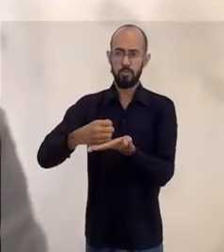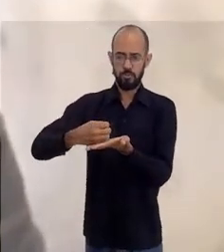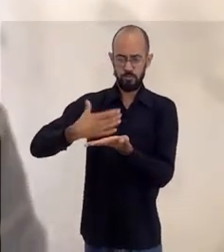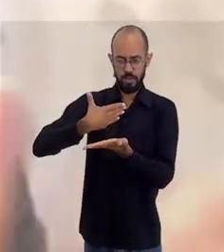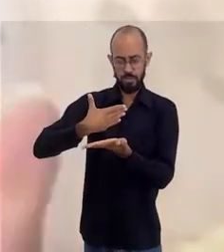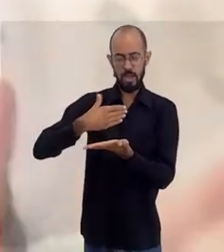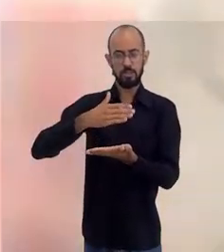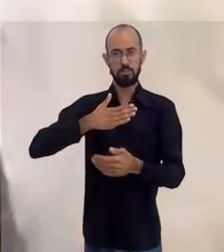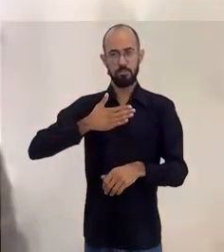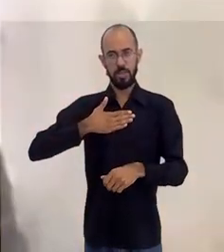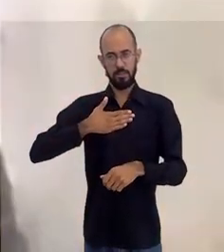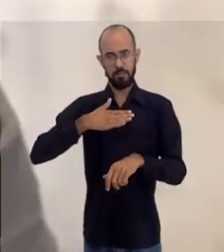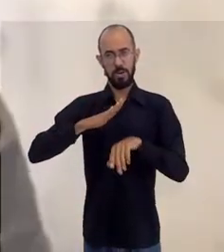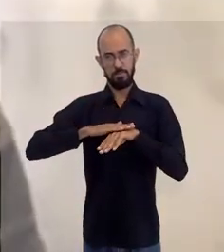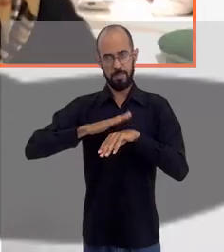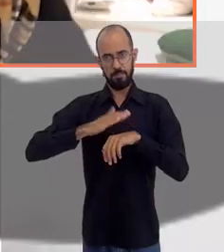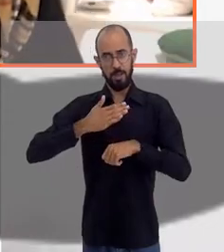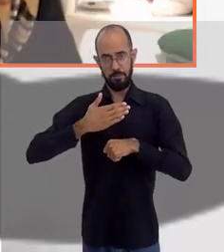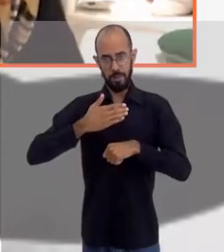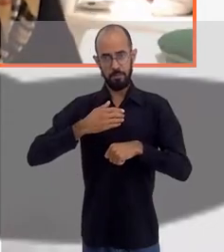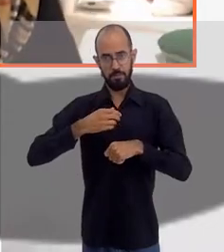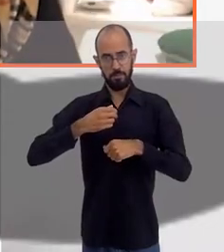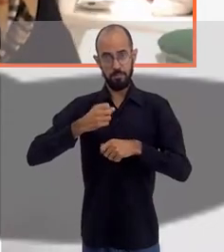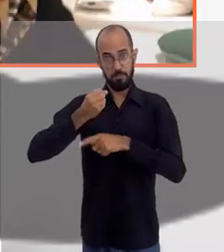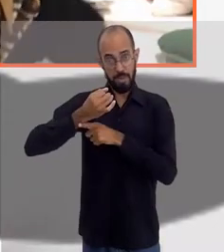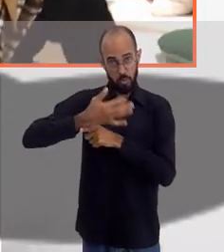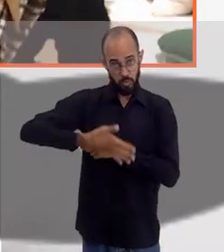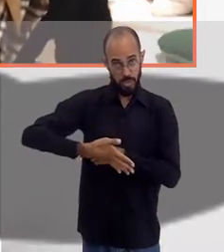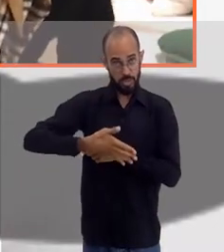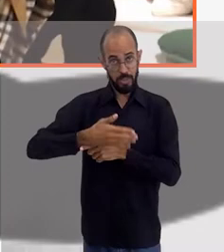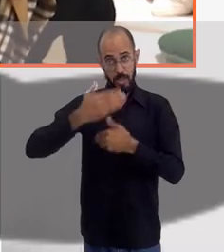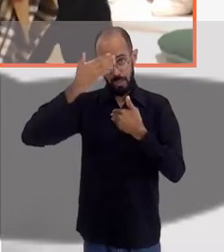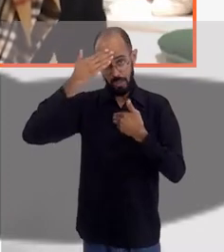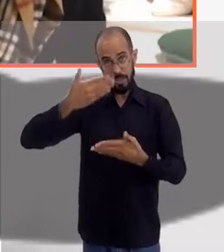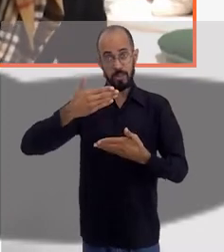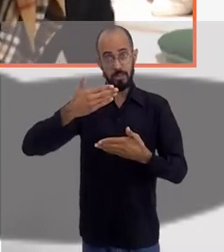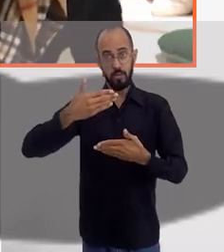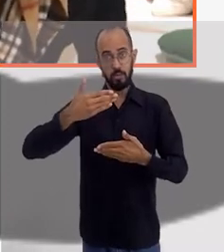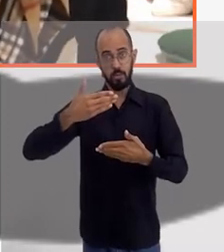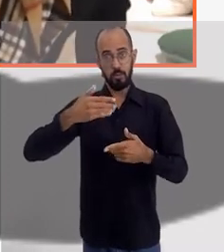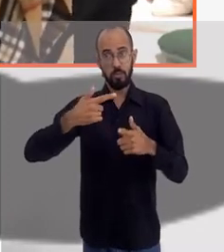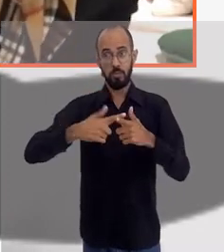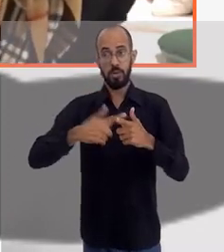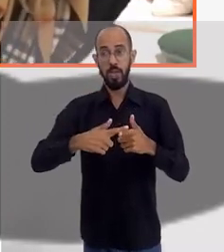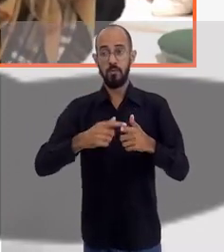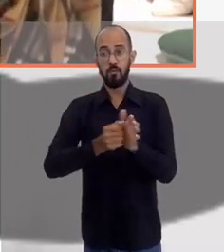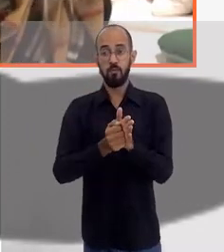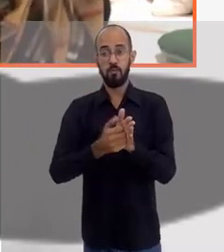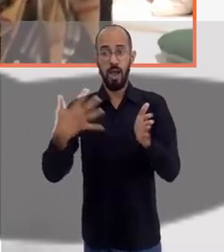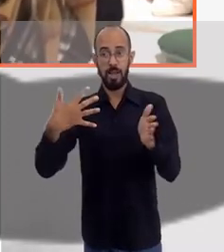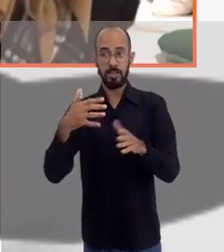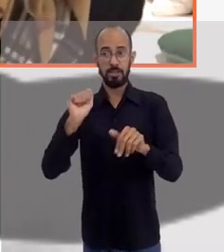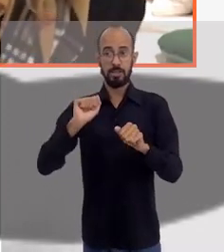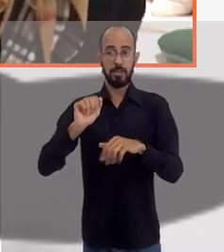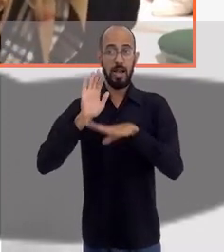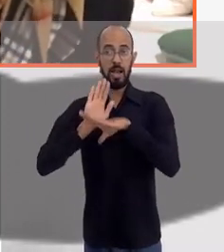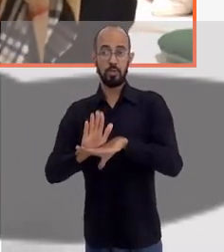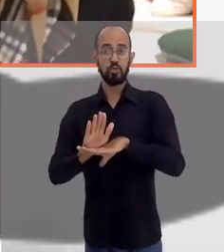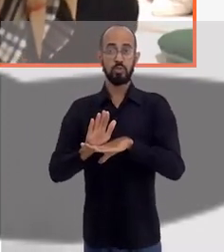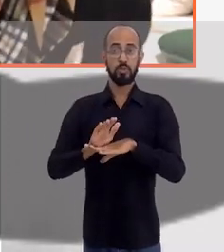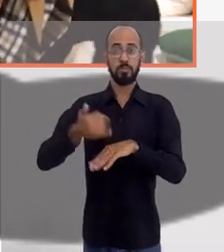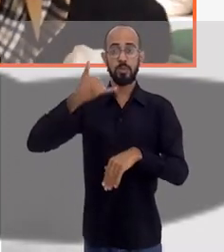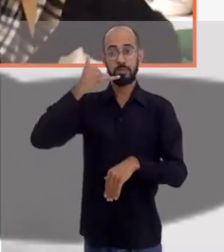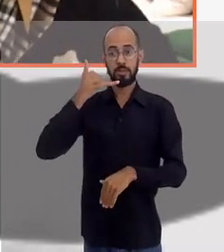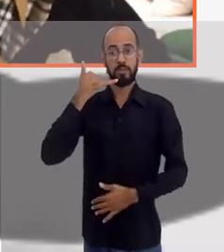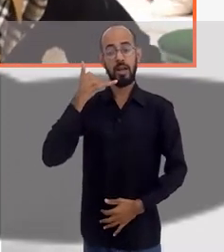doadores que eu respondo também de madrugada eu recebi muitas mensagens agradecendo porque Muitas delas elas ajudam